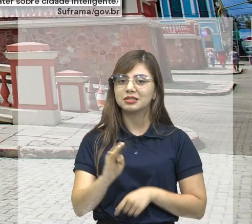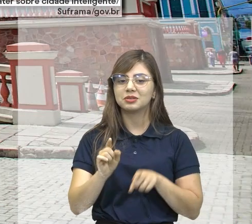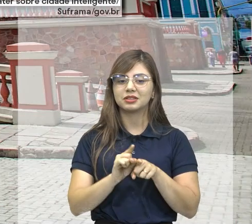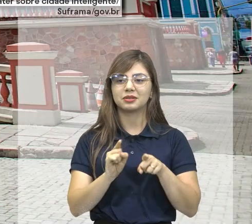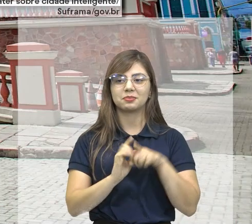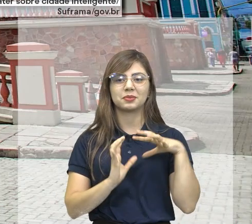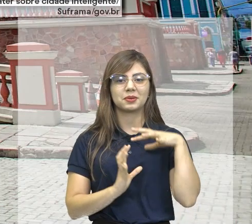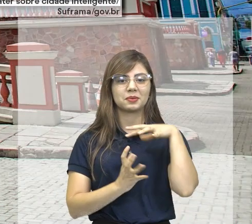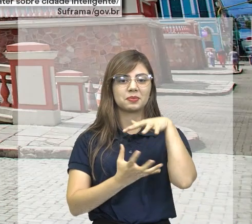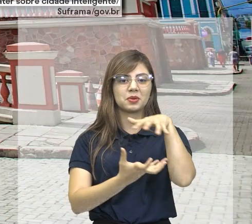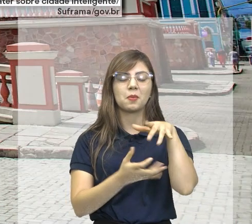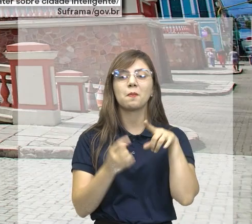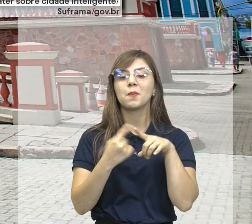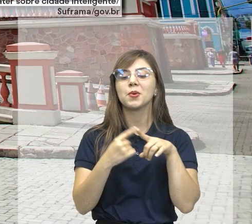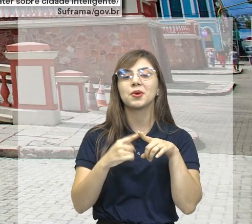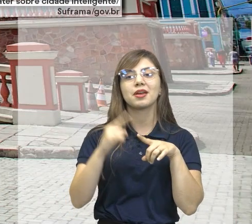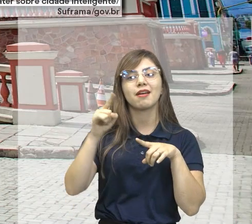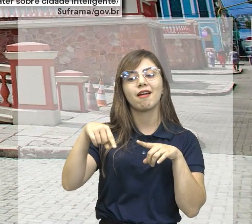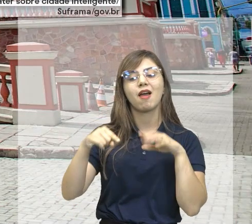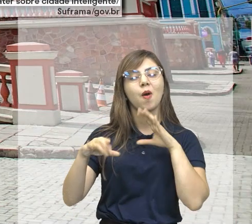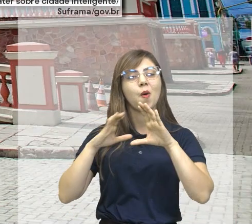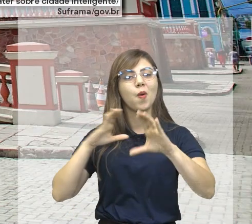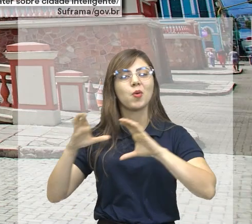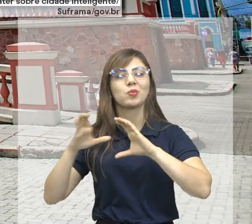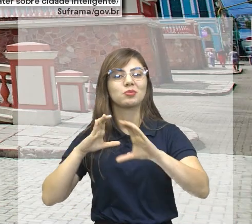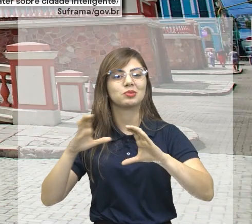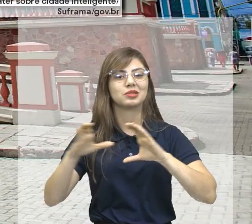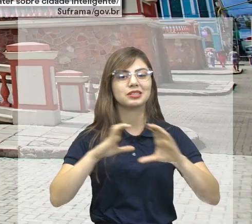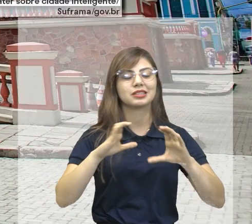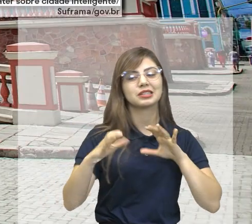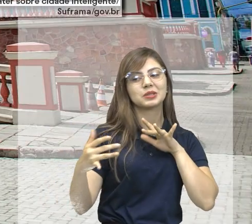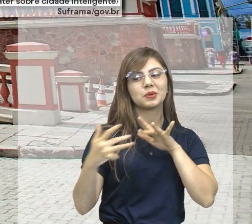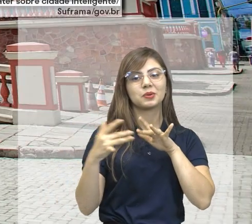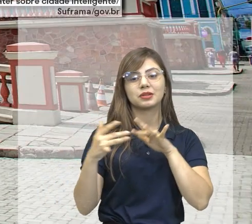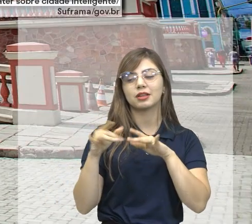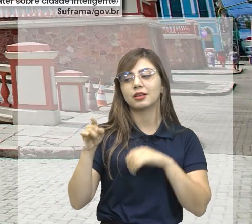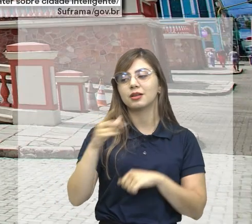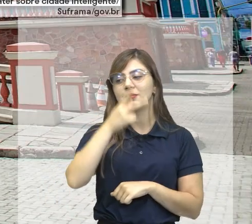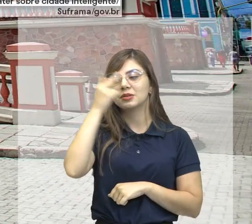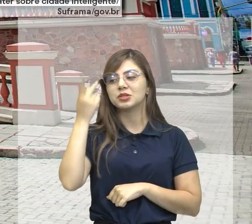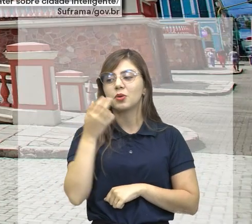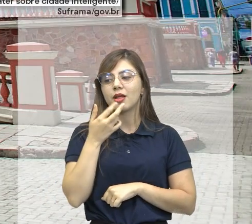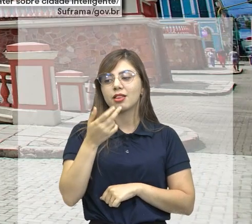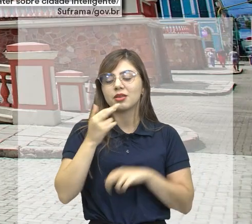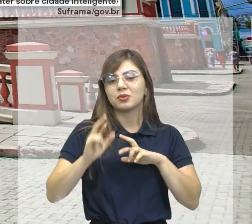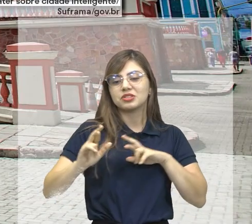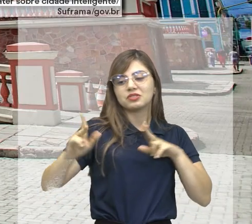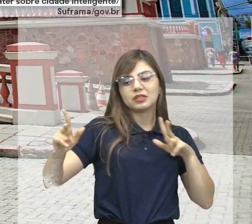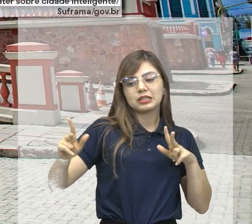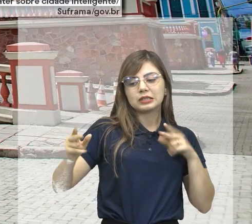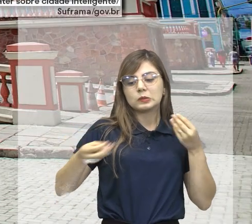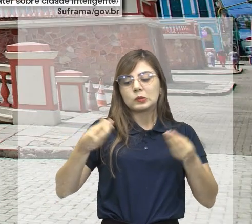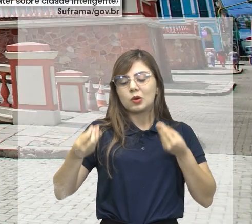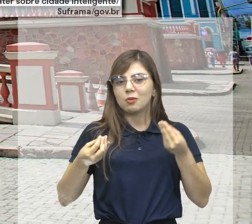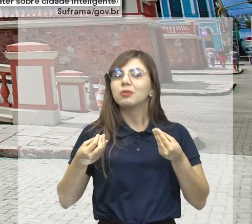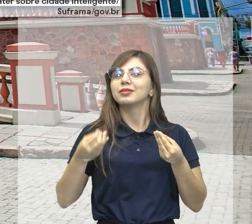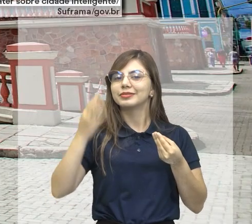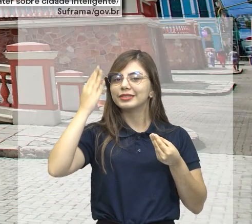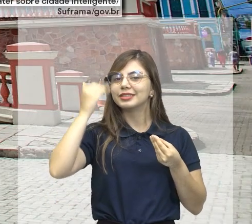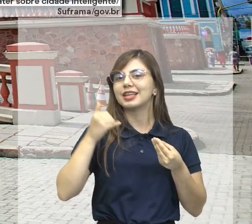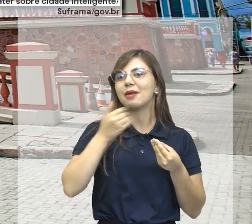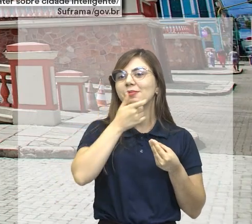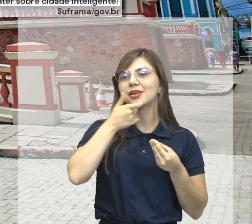língua de comunicação, de contato entre uma pessoa que tem uma língua diferente e a outra. Então, o inglês vem aqui no